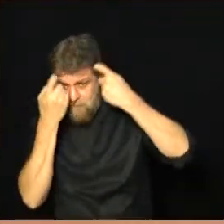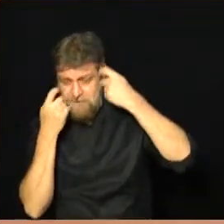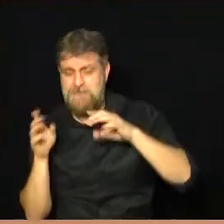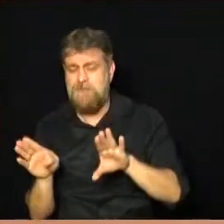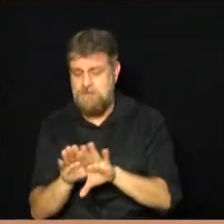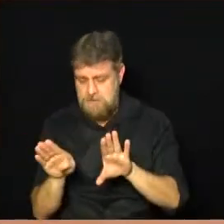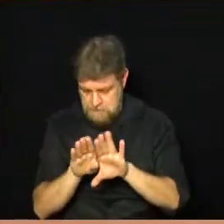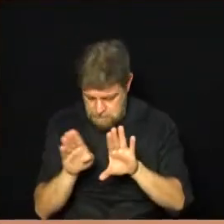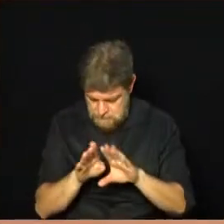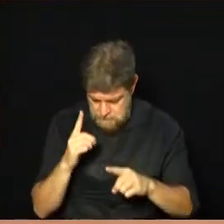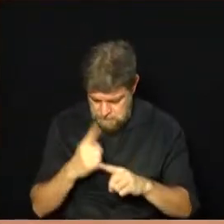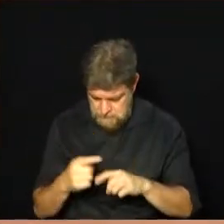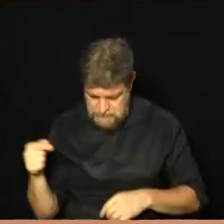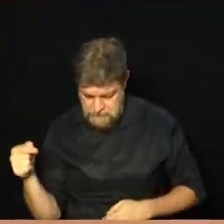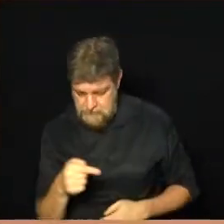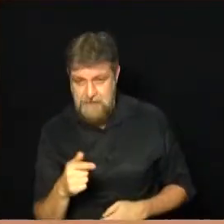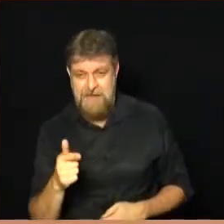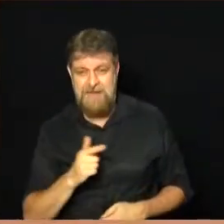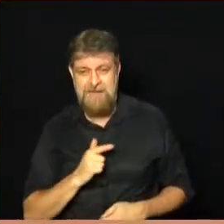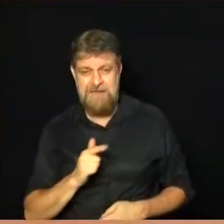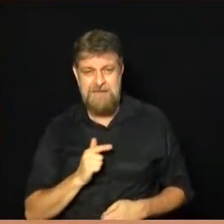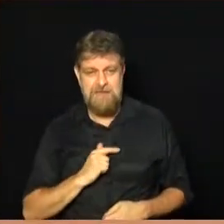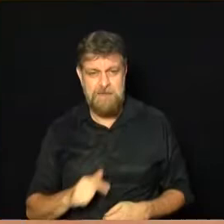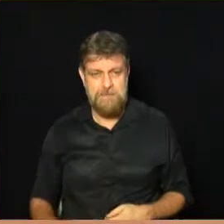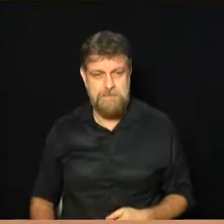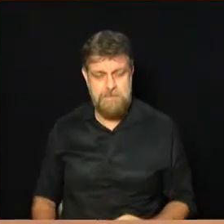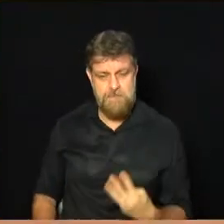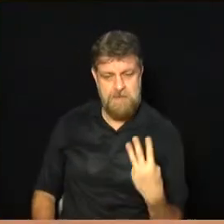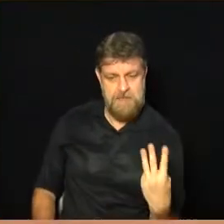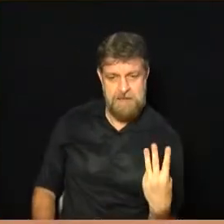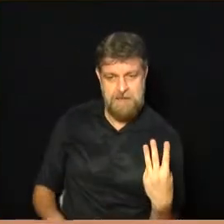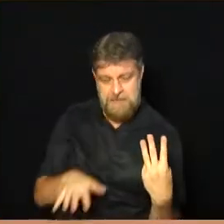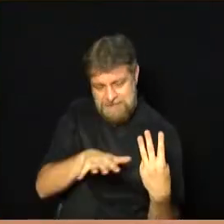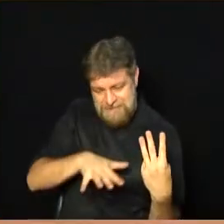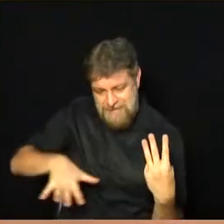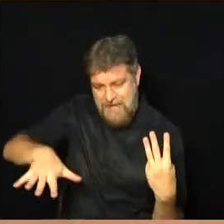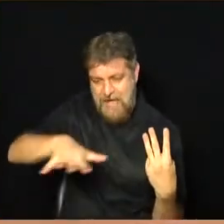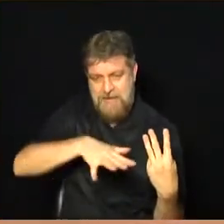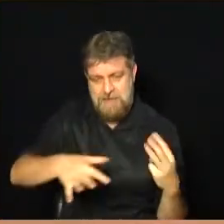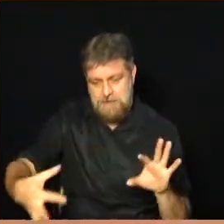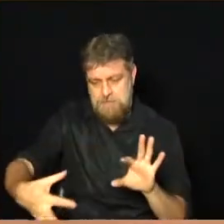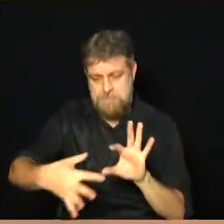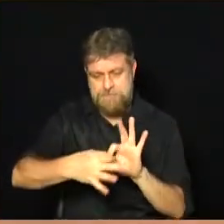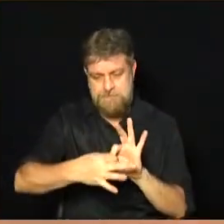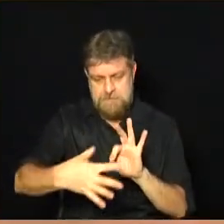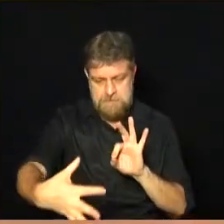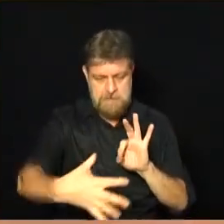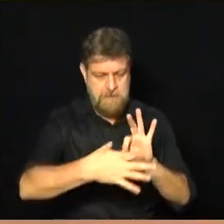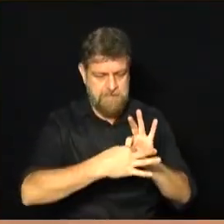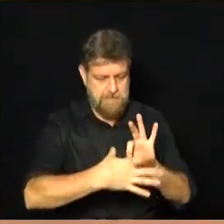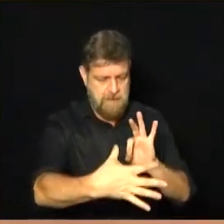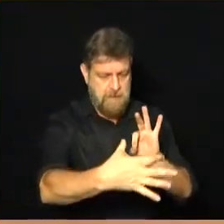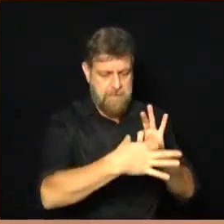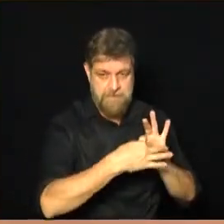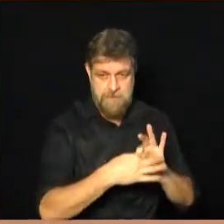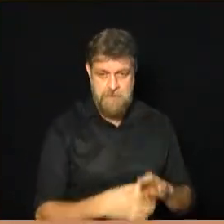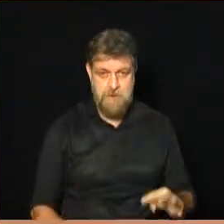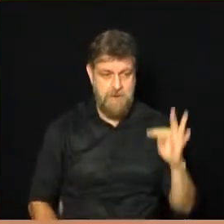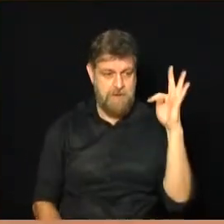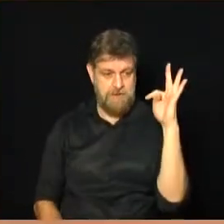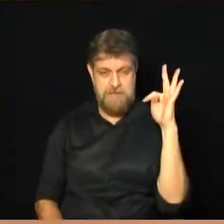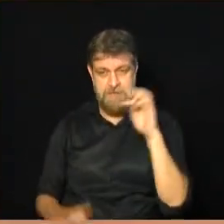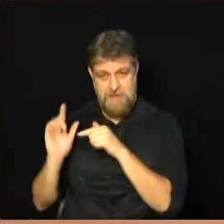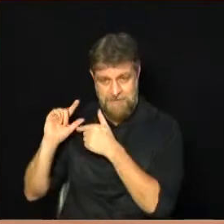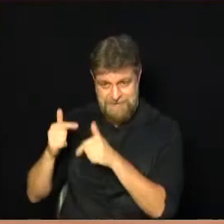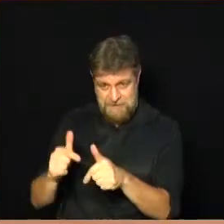porque ali nós temos três equipamentos que se complementam. O terminal de ônibus convencional, que